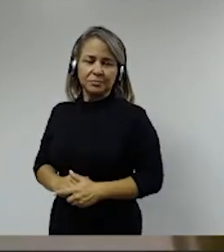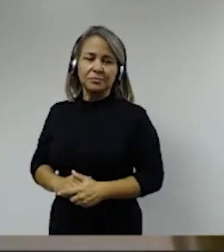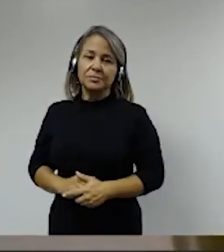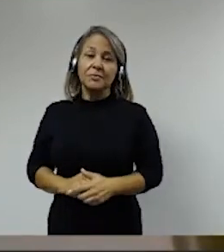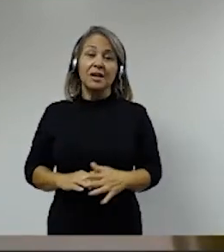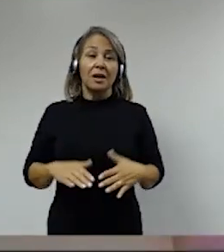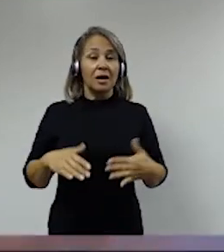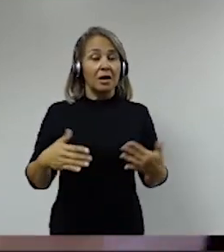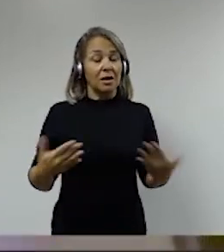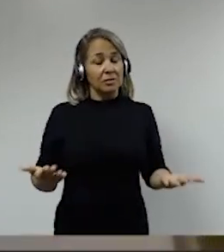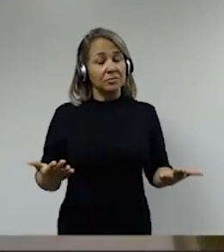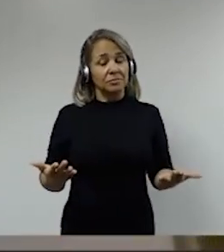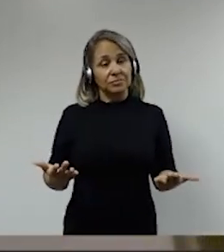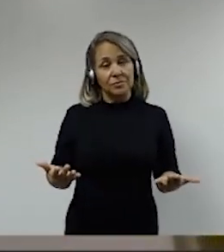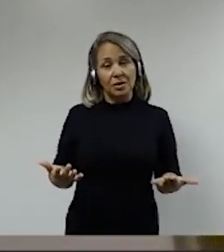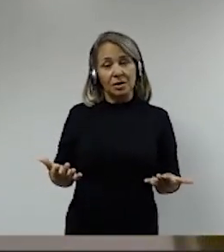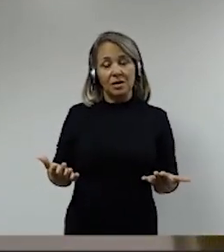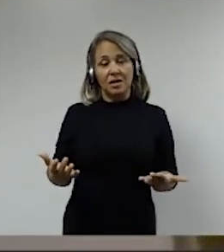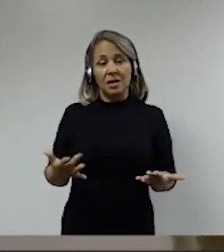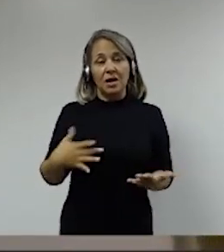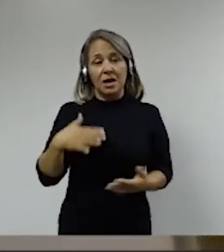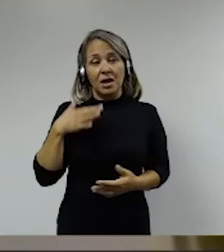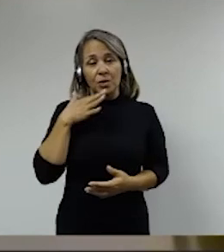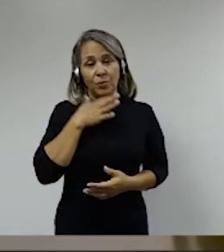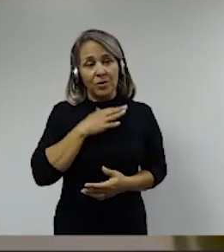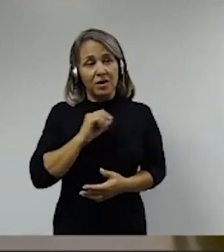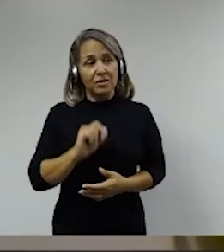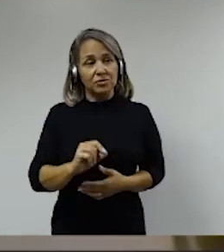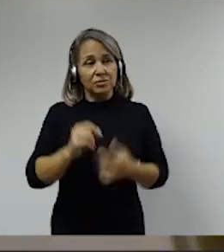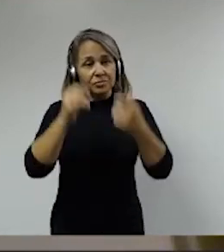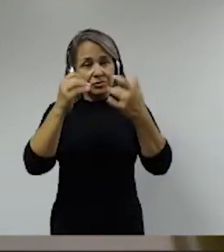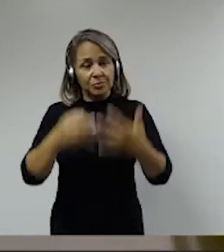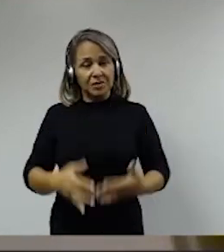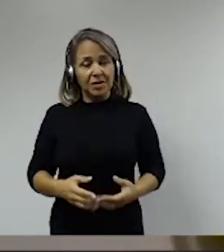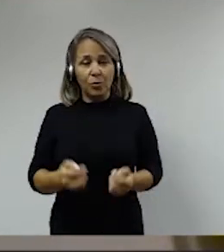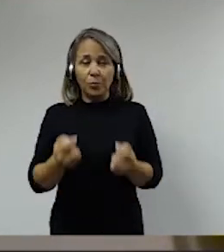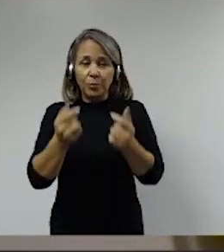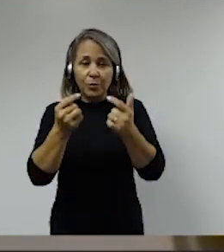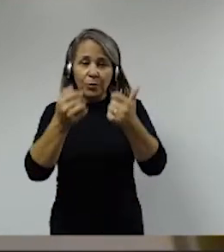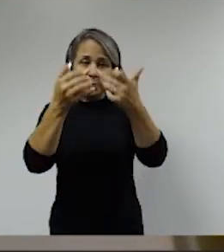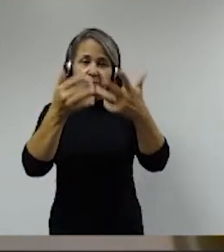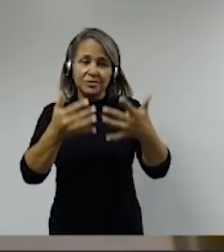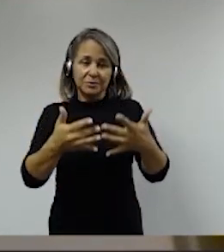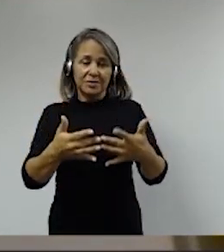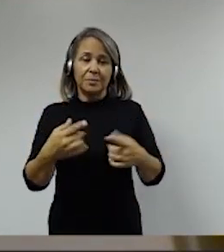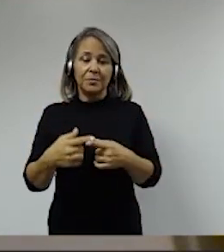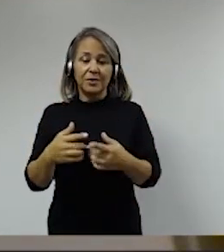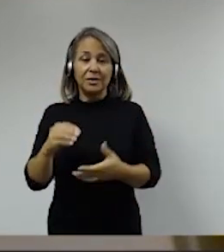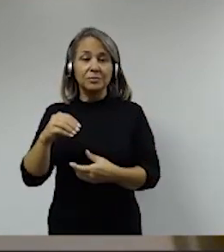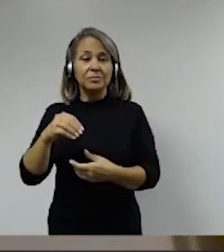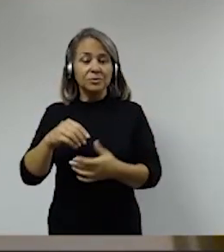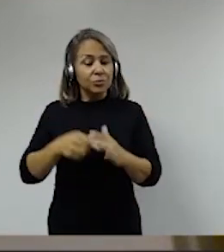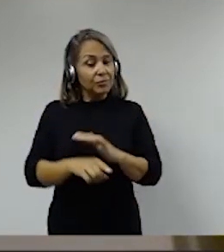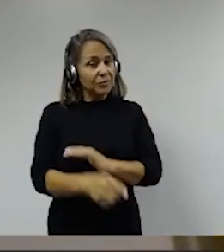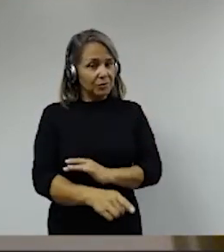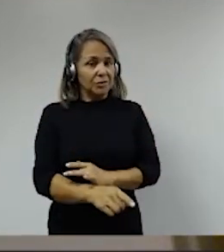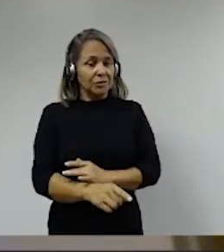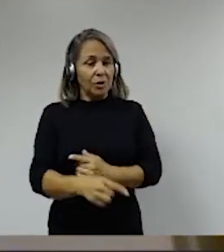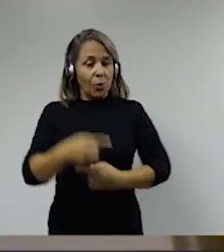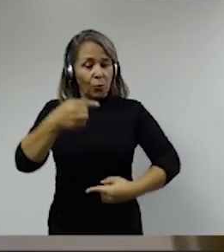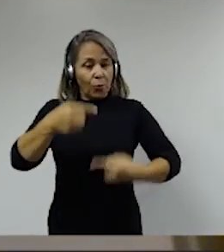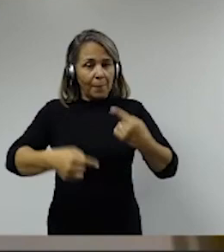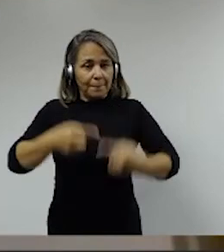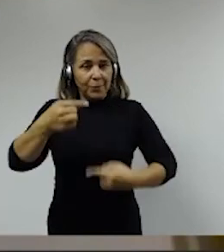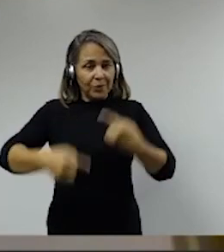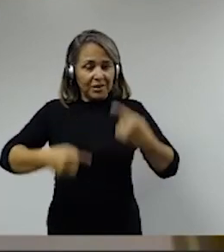Então eu queria, enfim, eu acho que queria ouvir um pouco de vocês sobre isso, né? Porque no fundo, eu acho que o desenho das políticas também